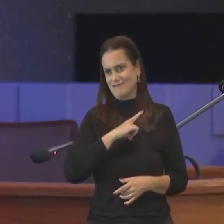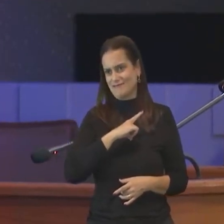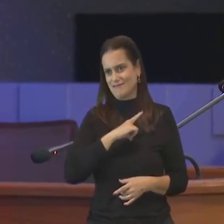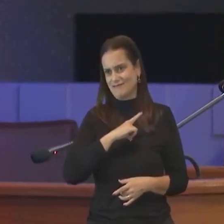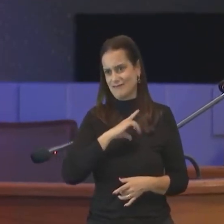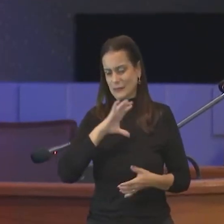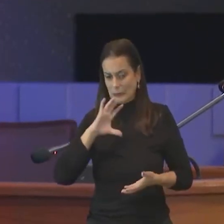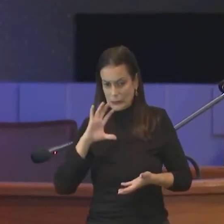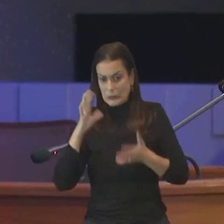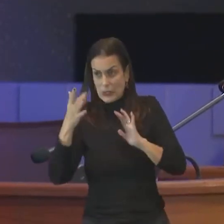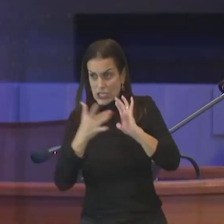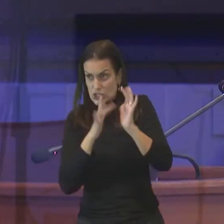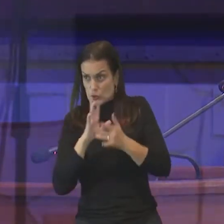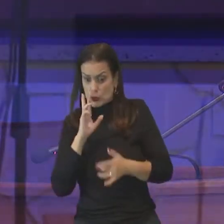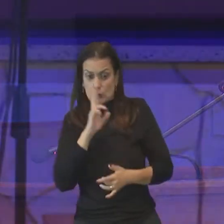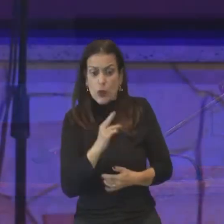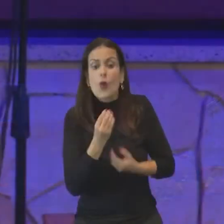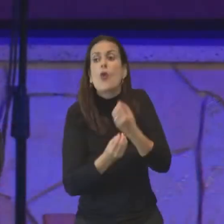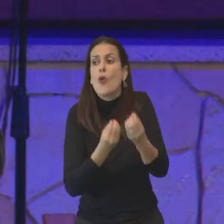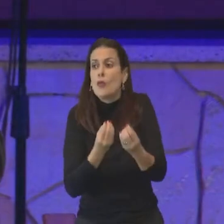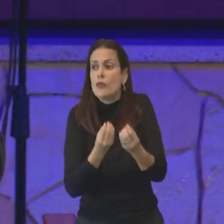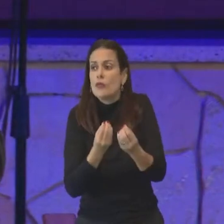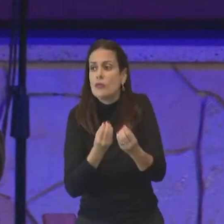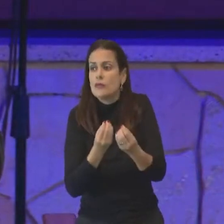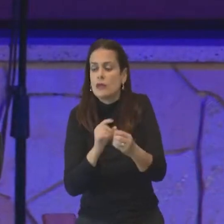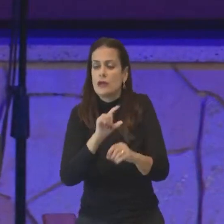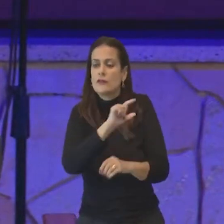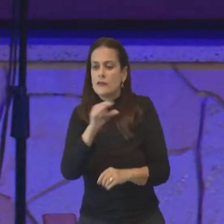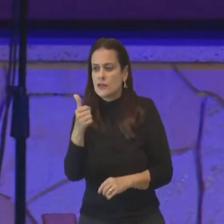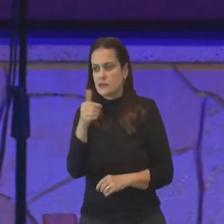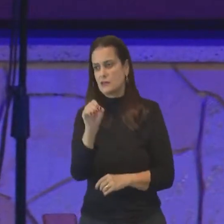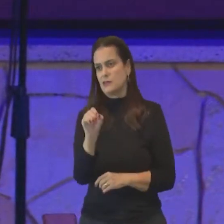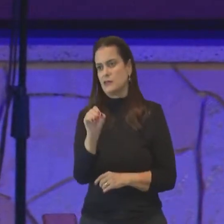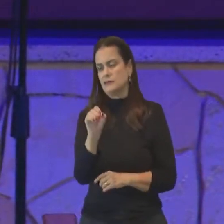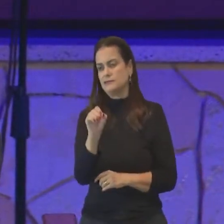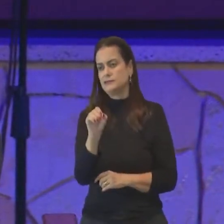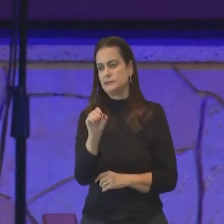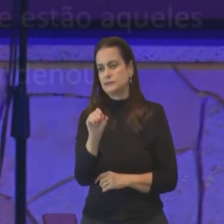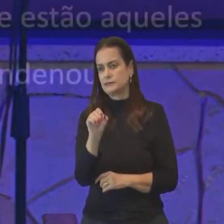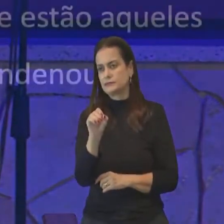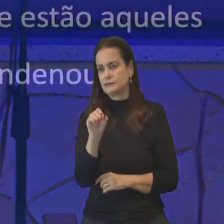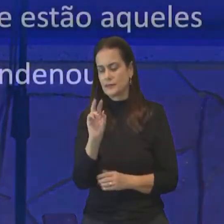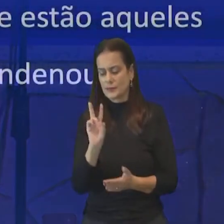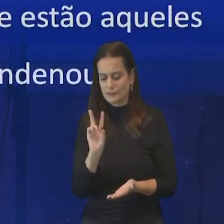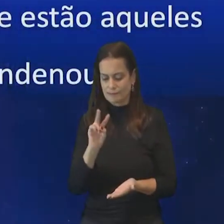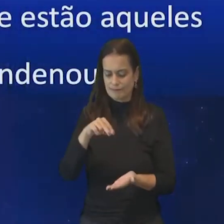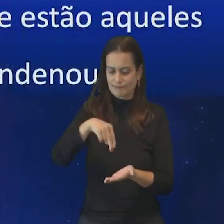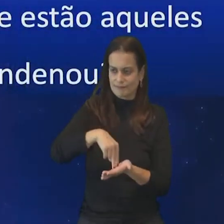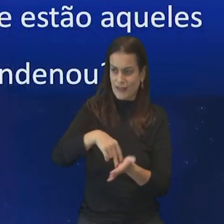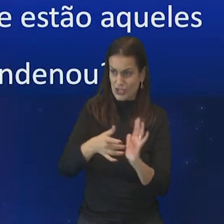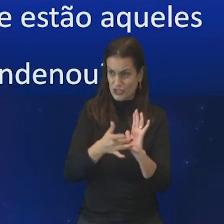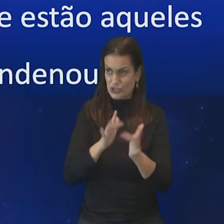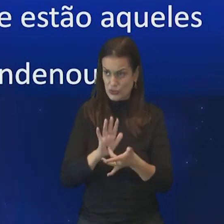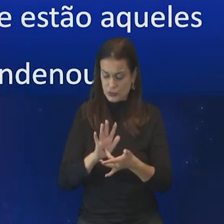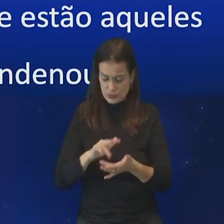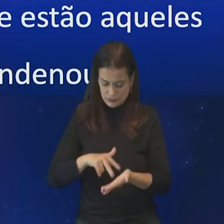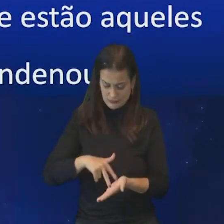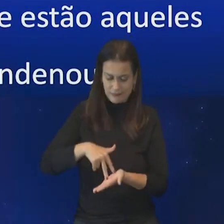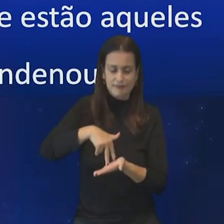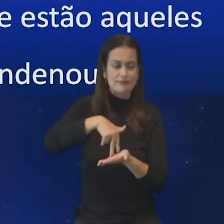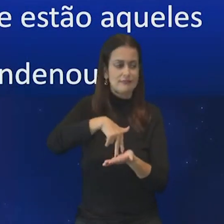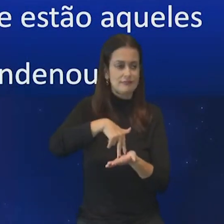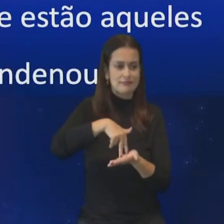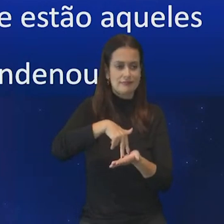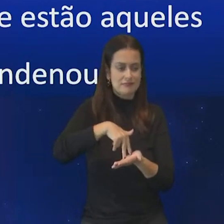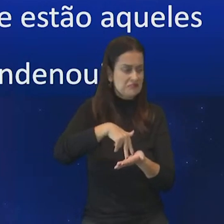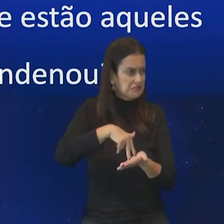Reação de Jesus, verso 10, erguendo-se Jesus, e não vendo